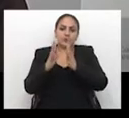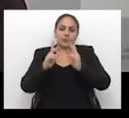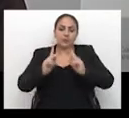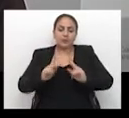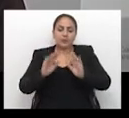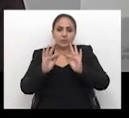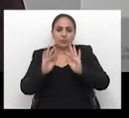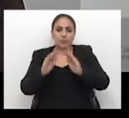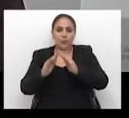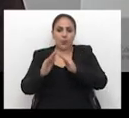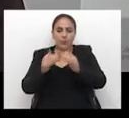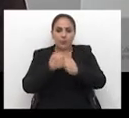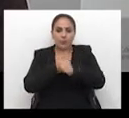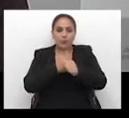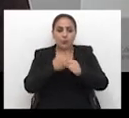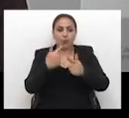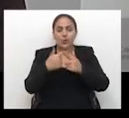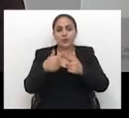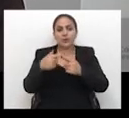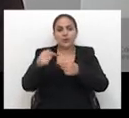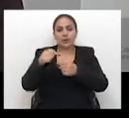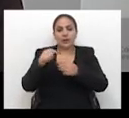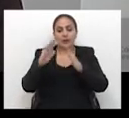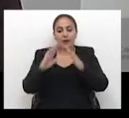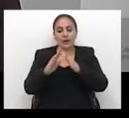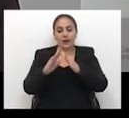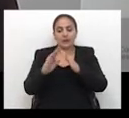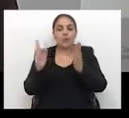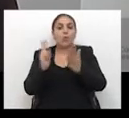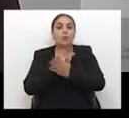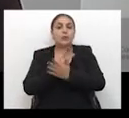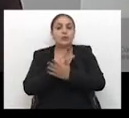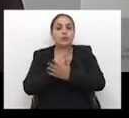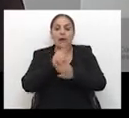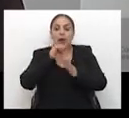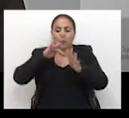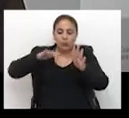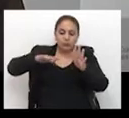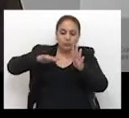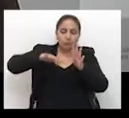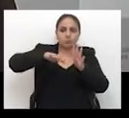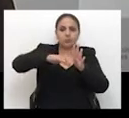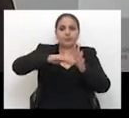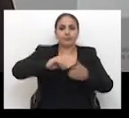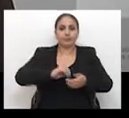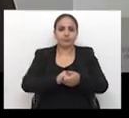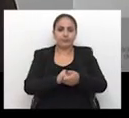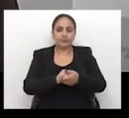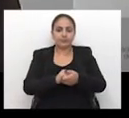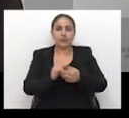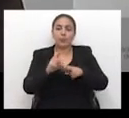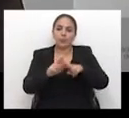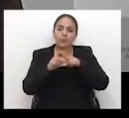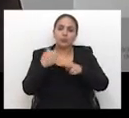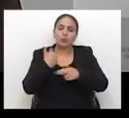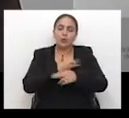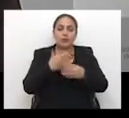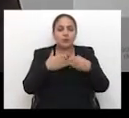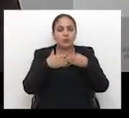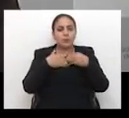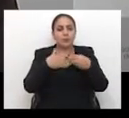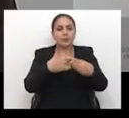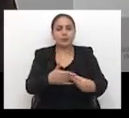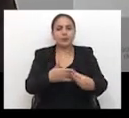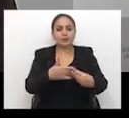impactado na vida das famílias lá porque suas casas freqüentemente sofriam o problema do alagamento então nós vamos